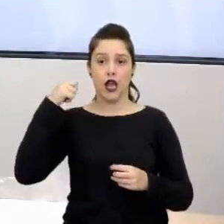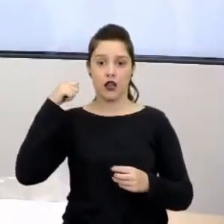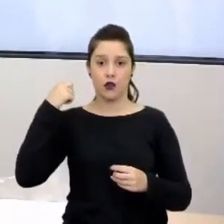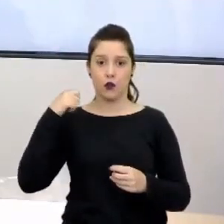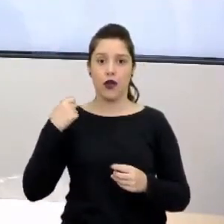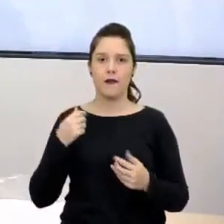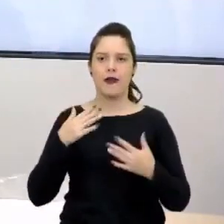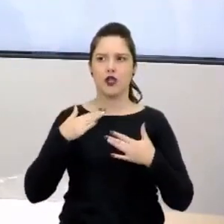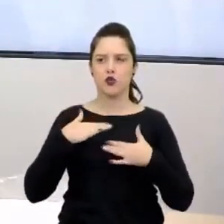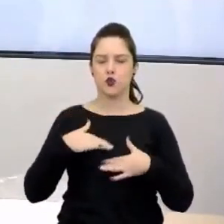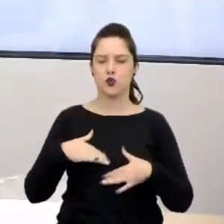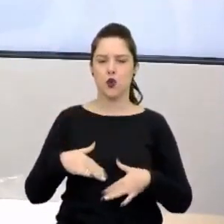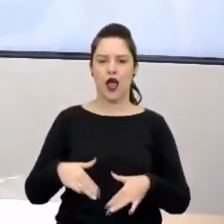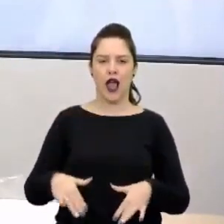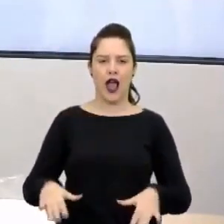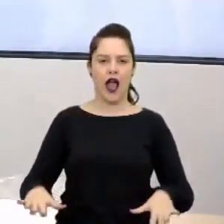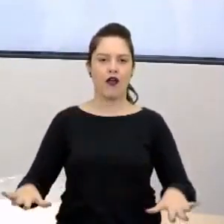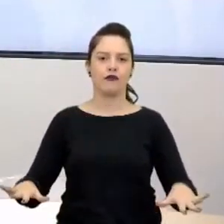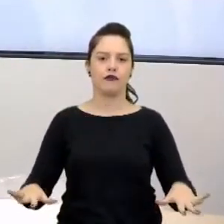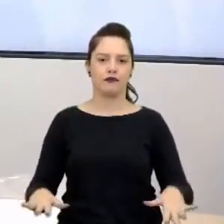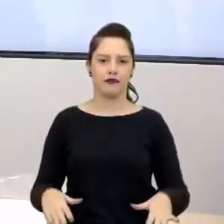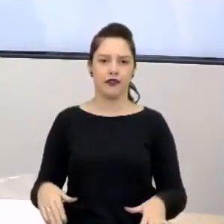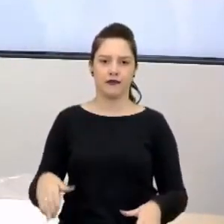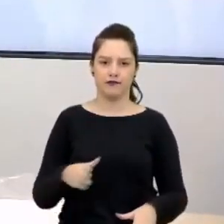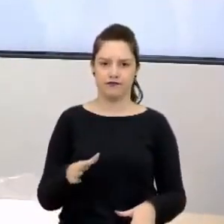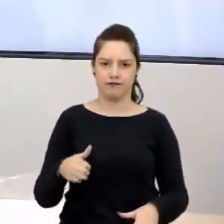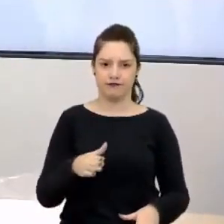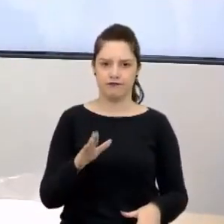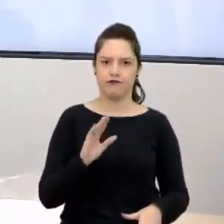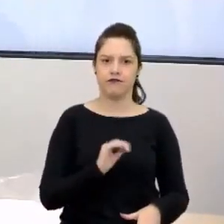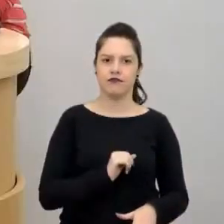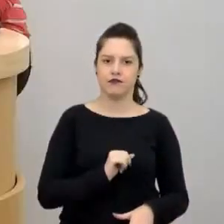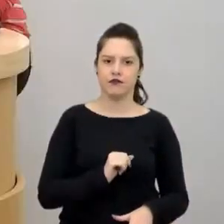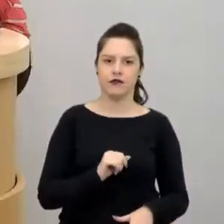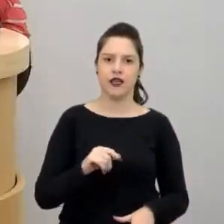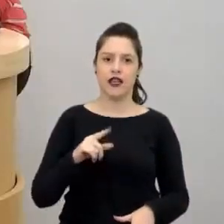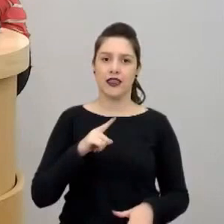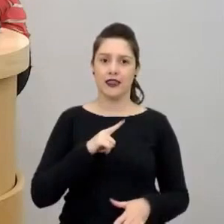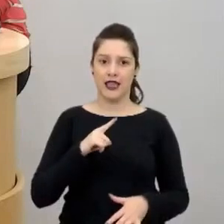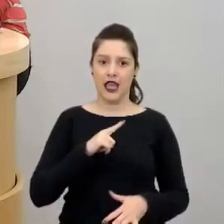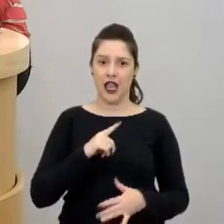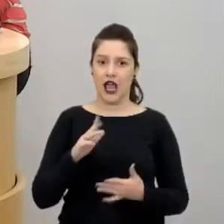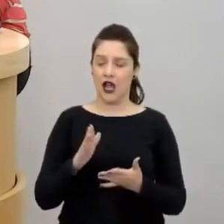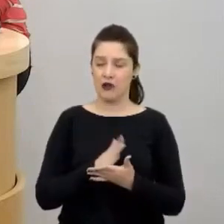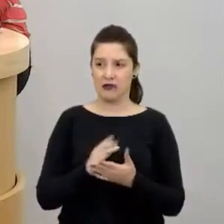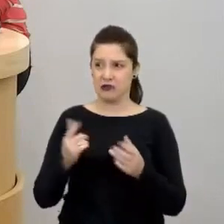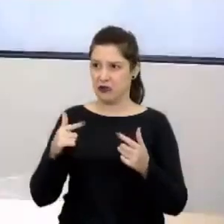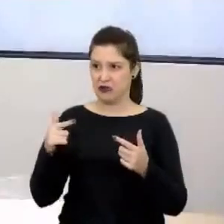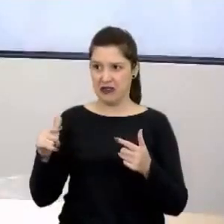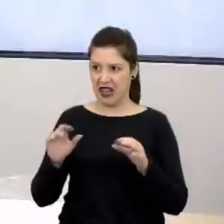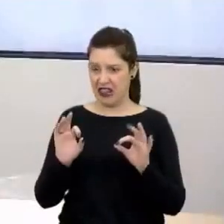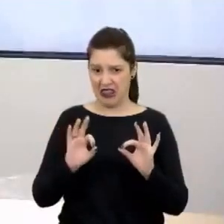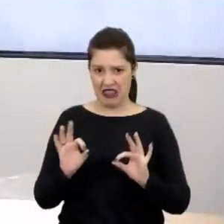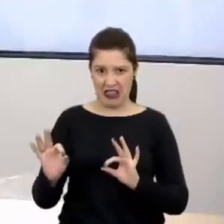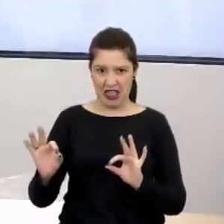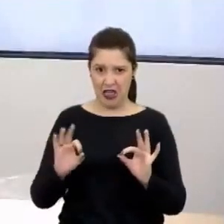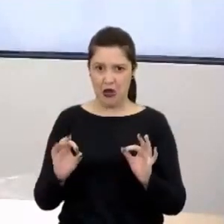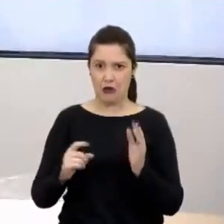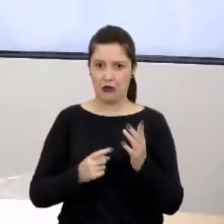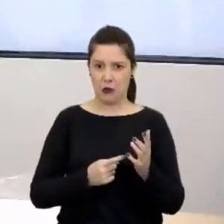mais suave na hora que ele for correr. E tem aquilo, se você não tem o interruptor, não quer o